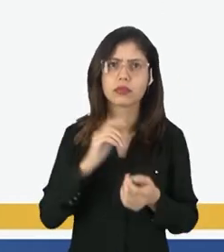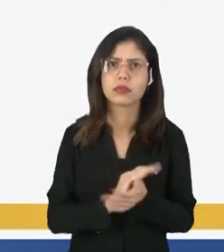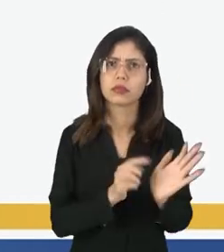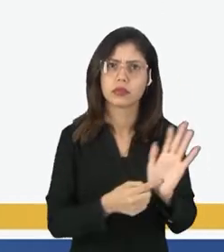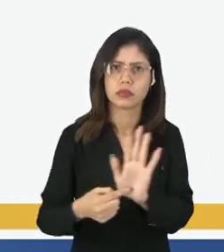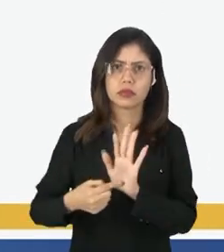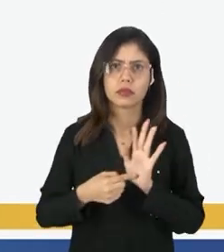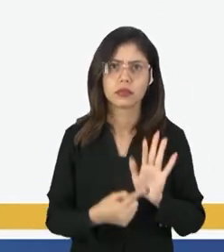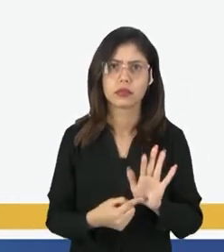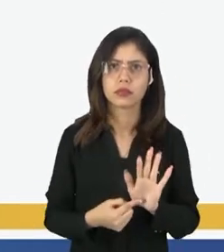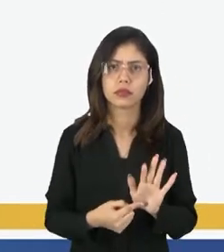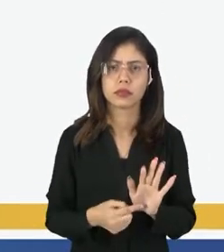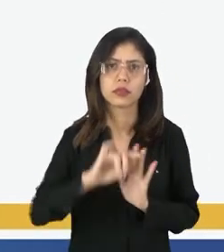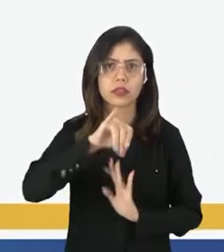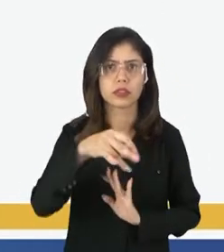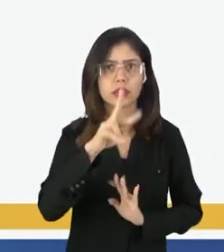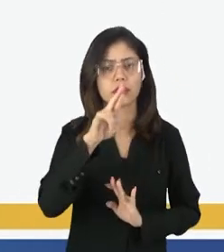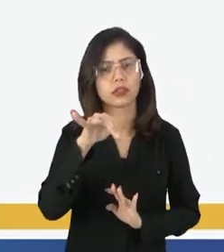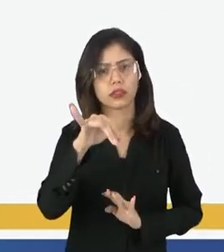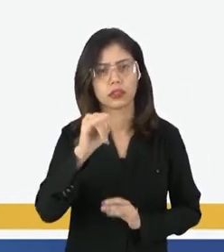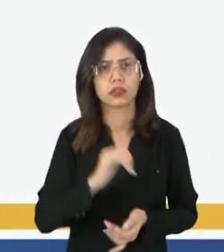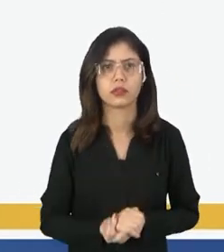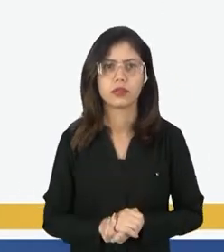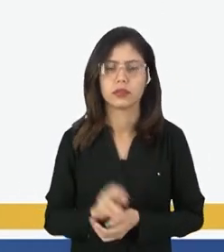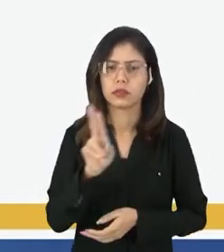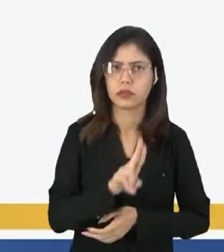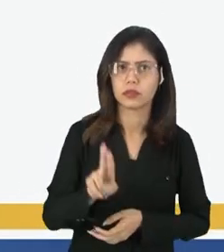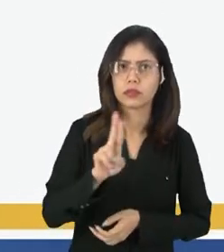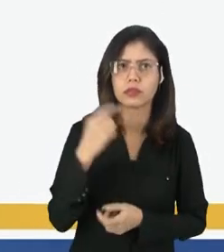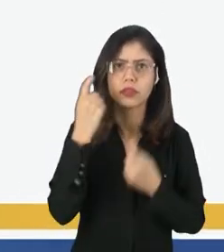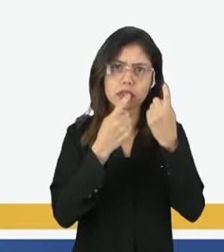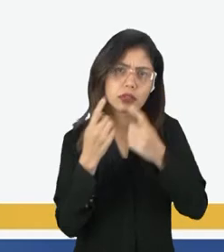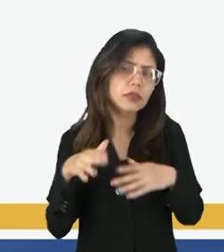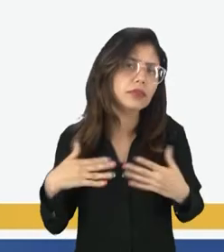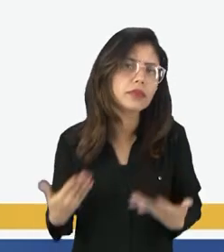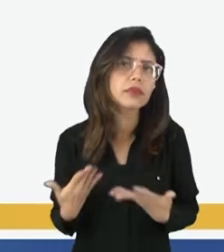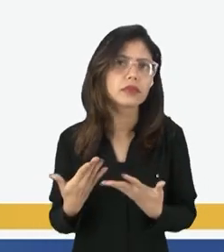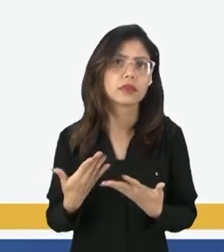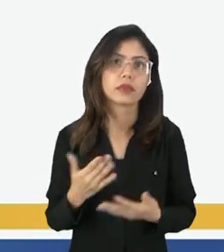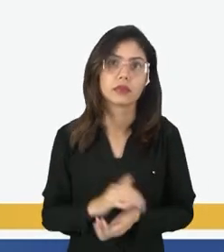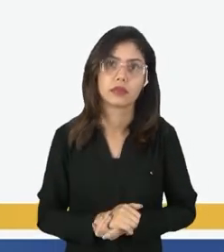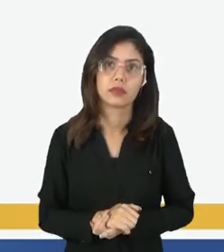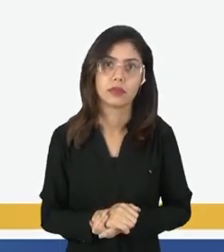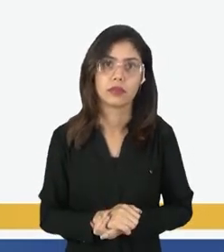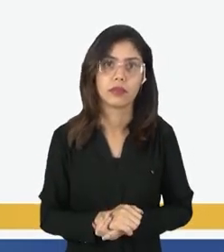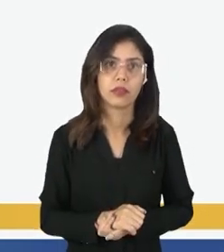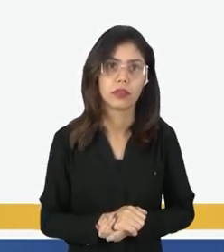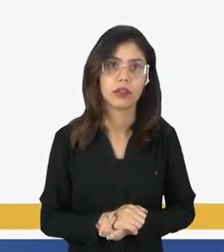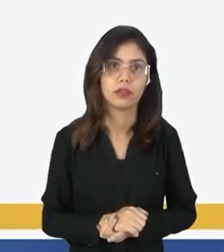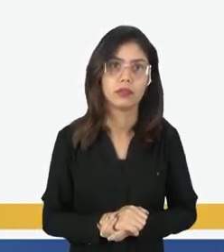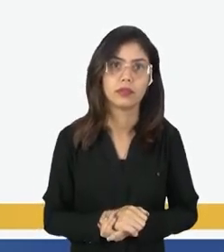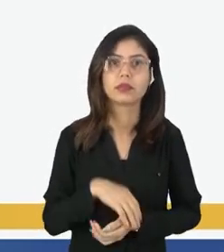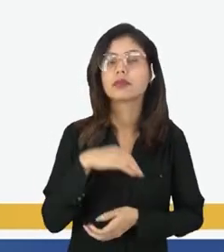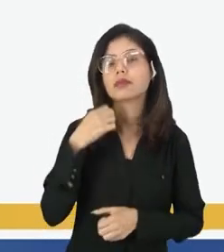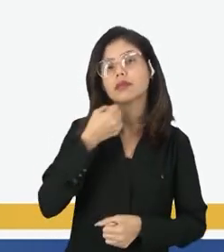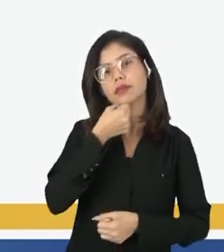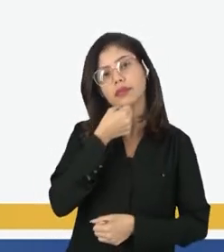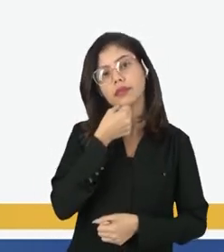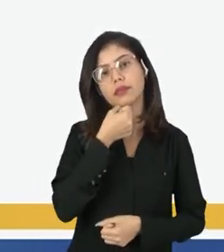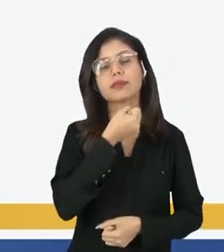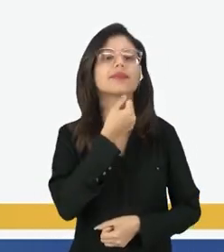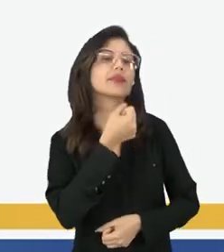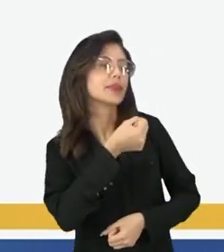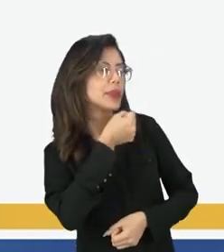empregada para caracterizar a Juriti foi usado uma expressão para caracterizar ela dá um